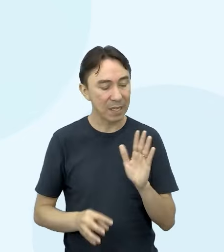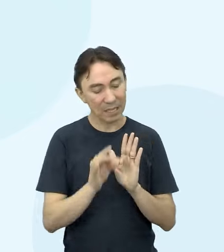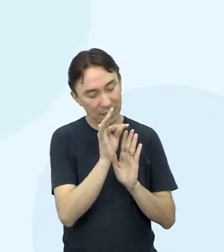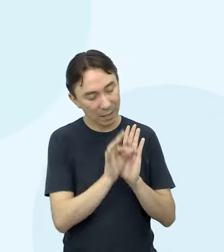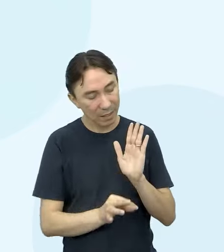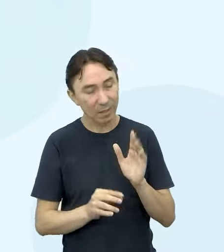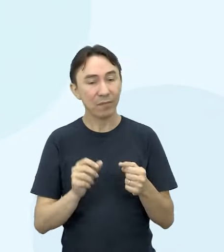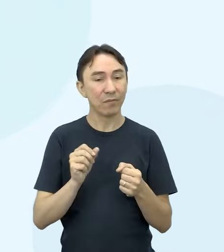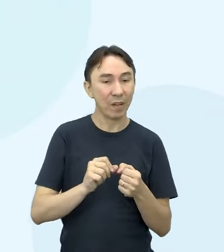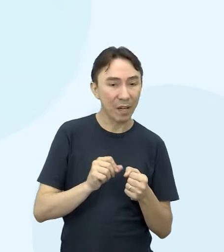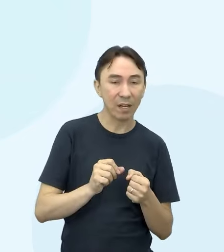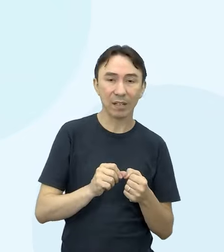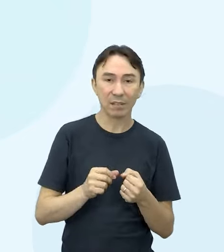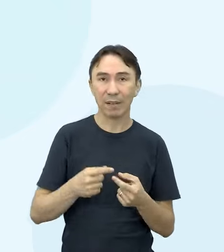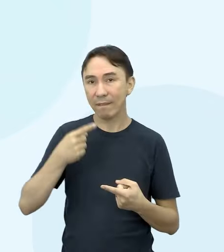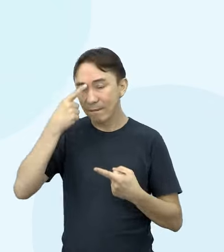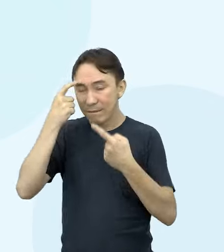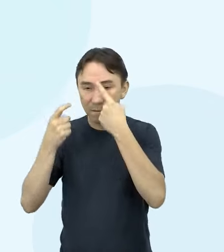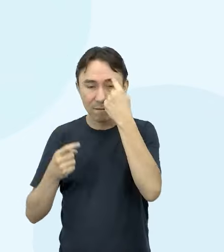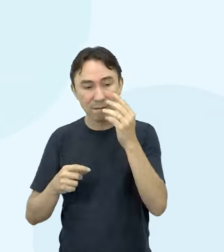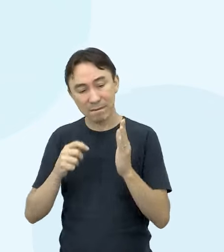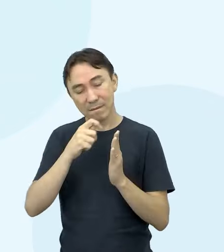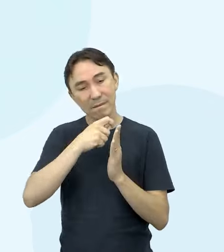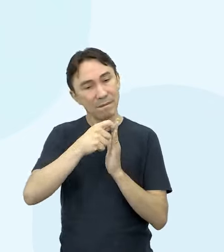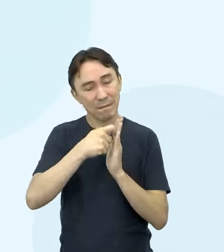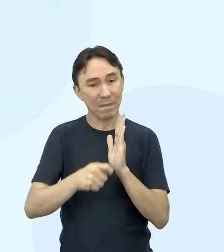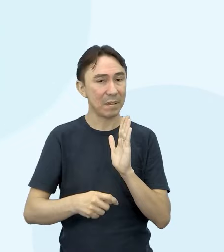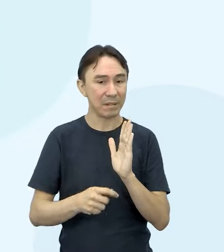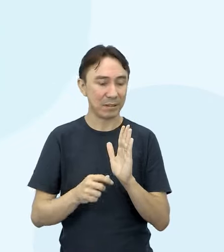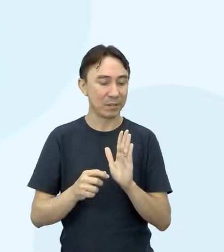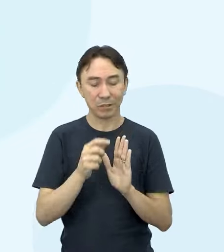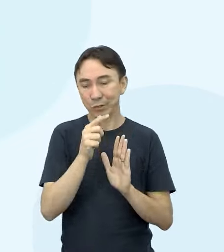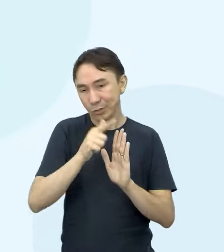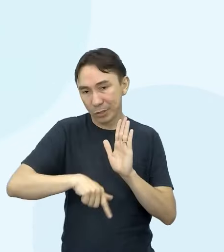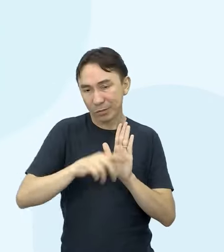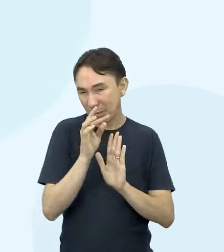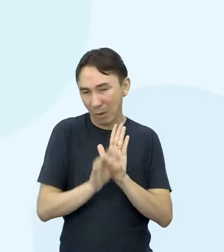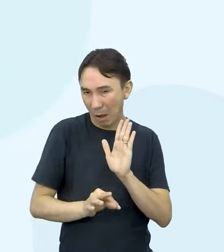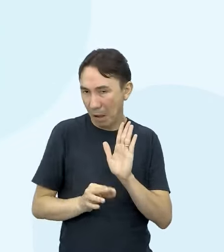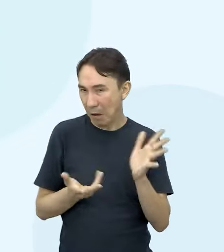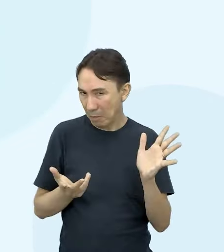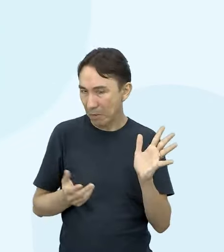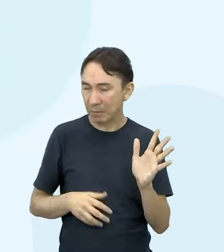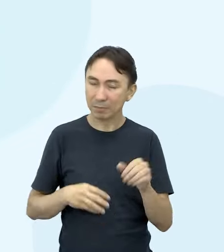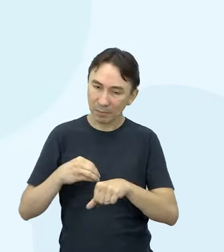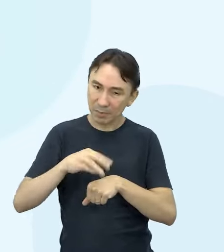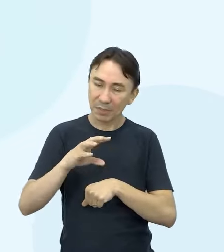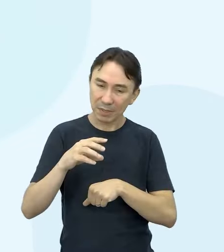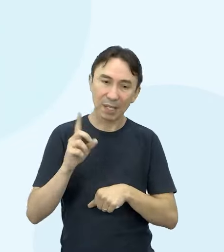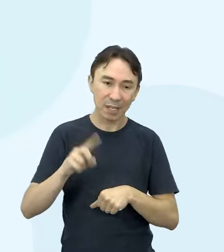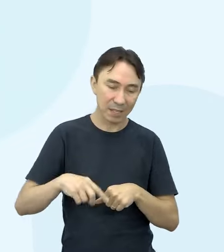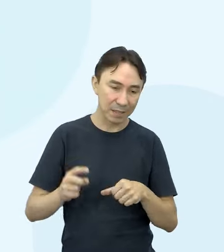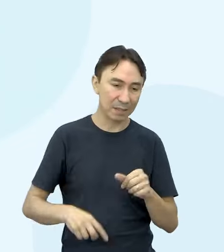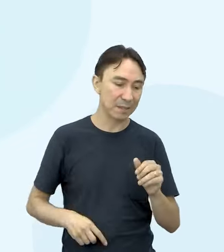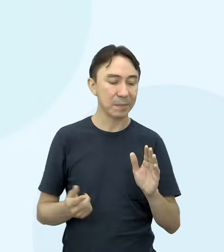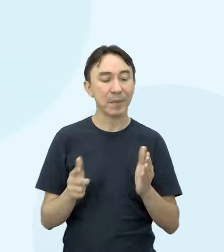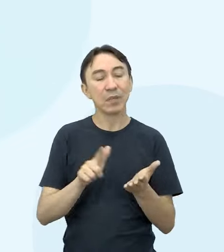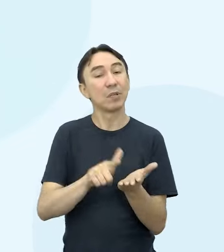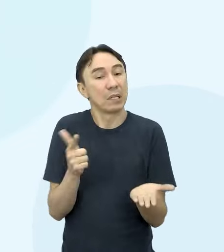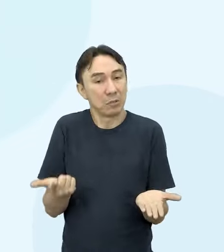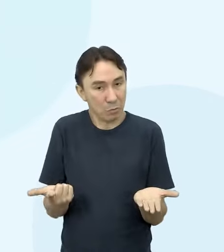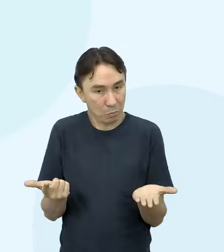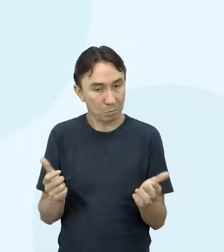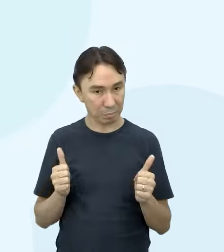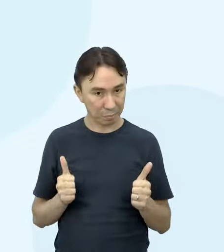um texto de algum gênero textual. No caso aqui, a recomendação é que seja jornalístico. Bom, vamos lá no componente